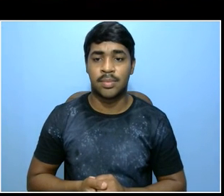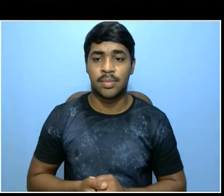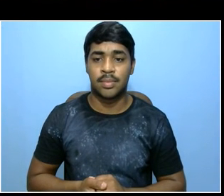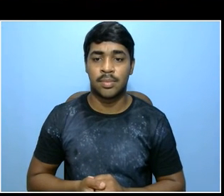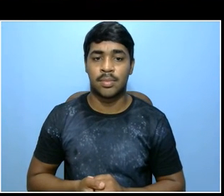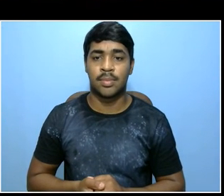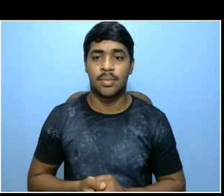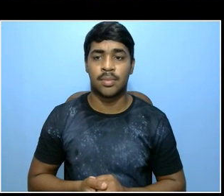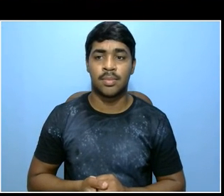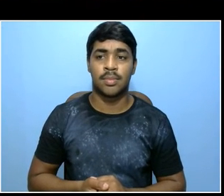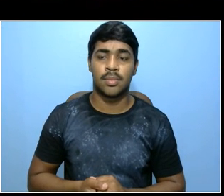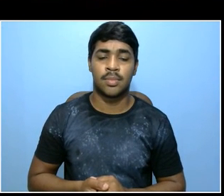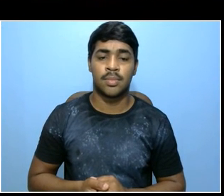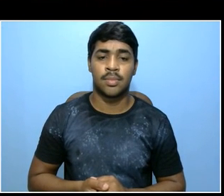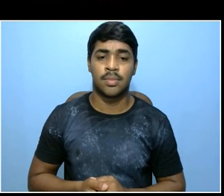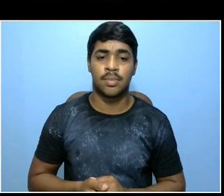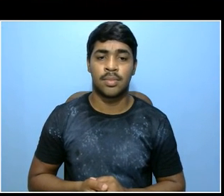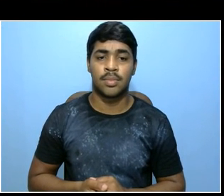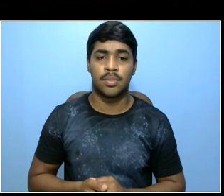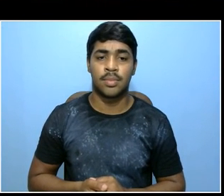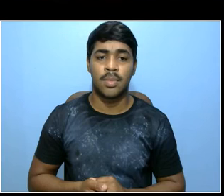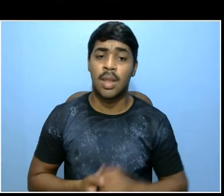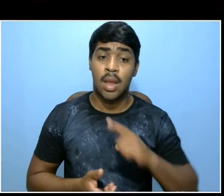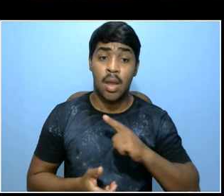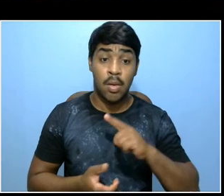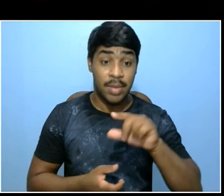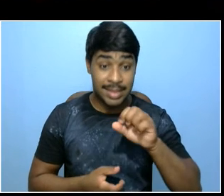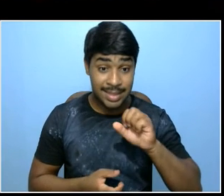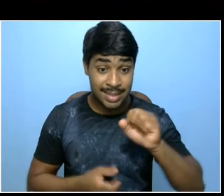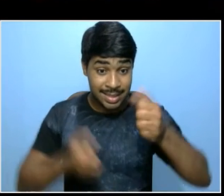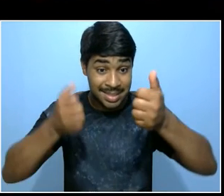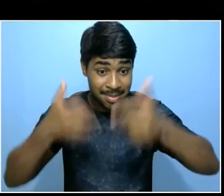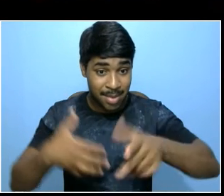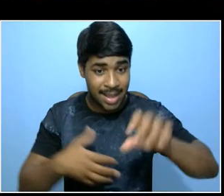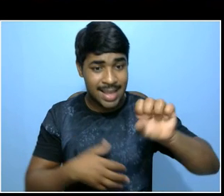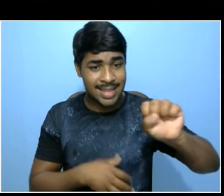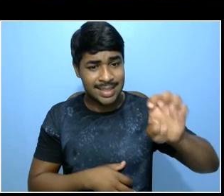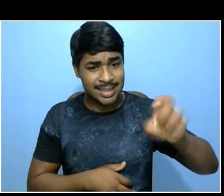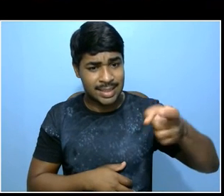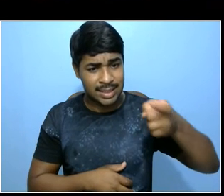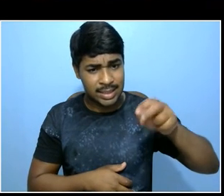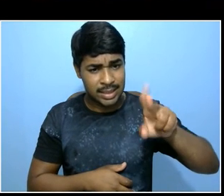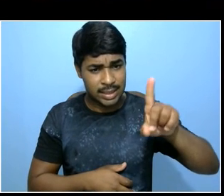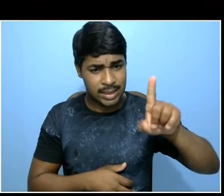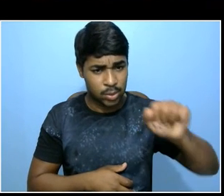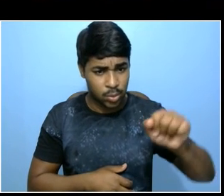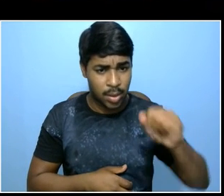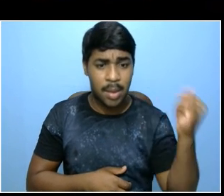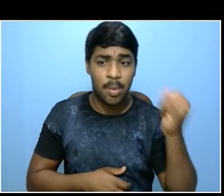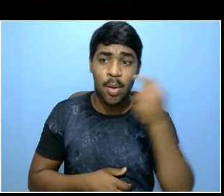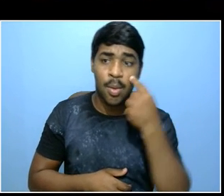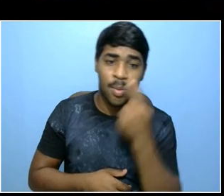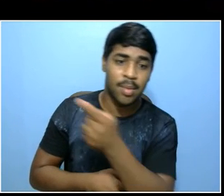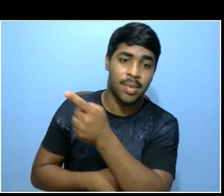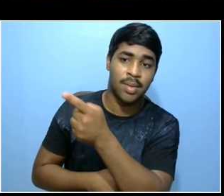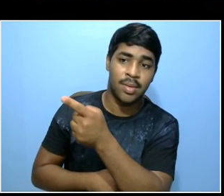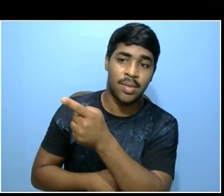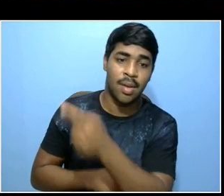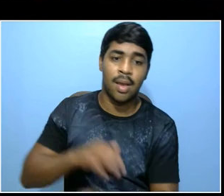Agora a gente vai ver alguns conceitos que são bem importantes para a gente falar sobre a reprodução sexuada. O primeiro deles é a fecundação. O que